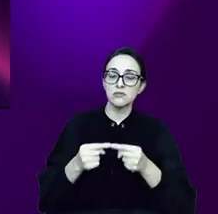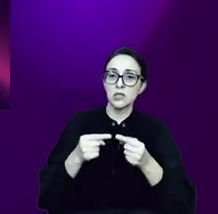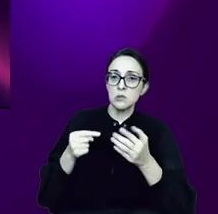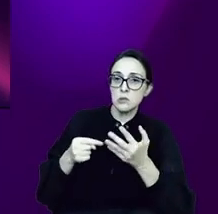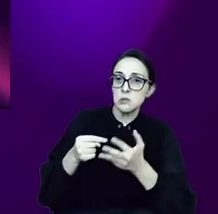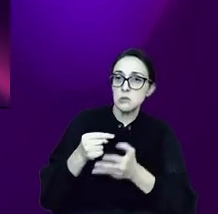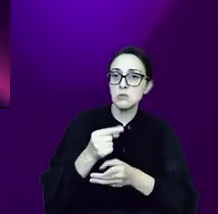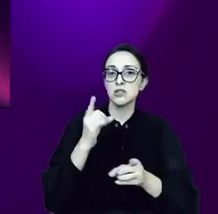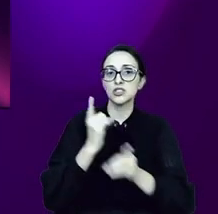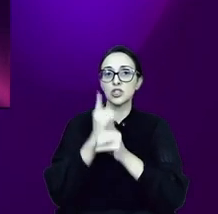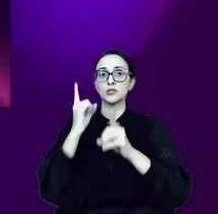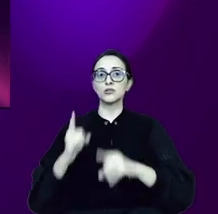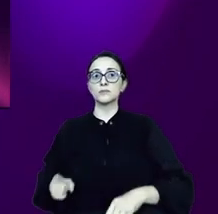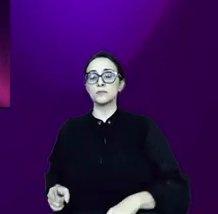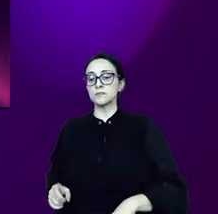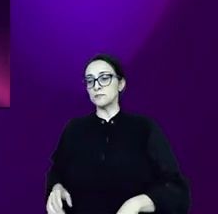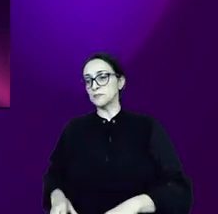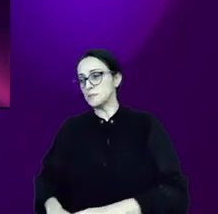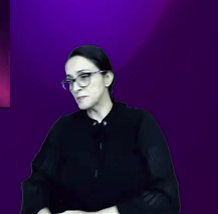diagnósticos.